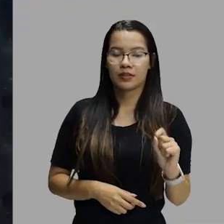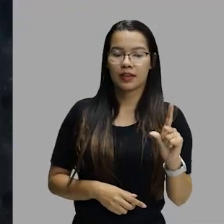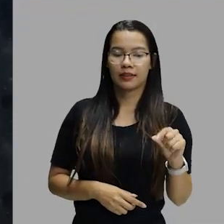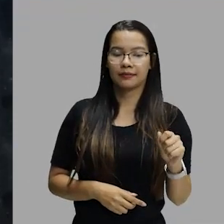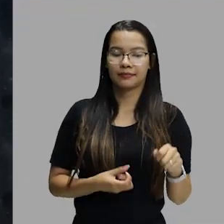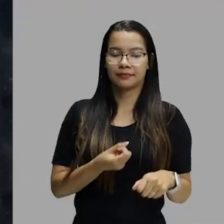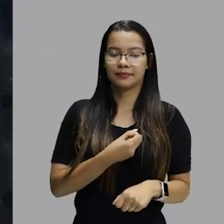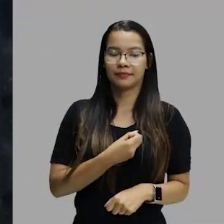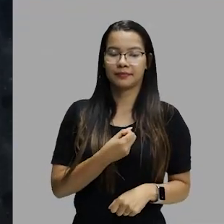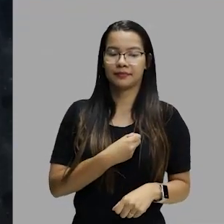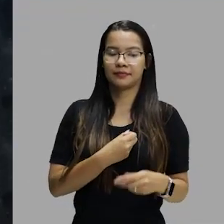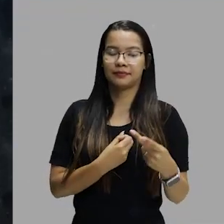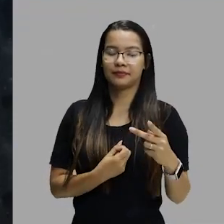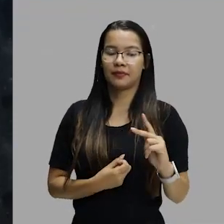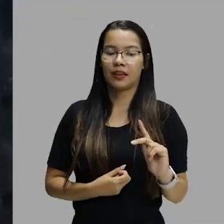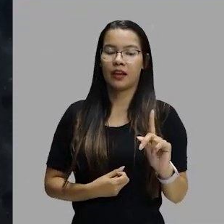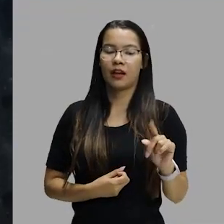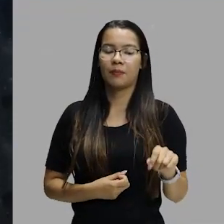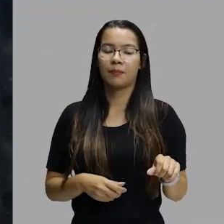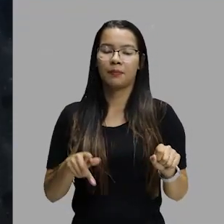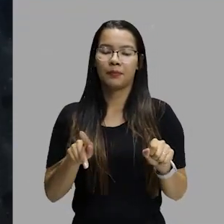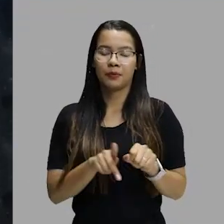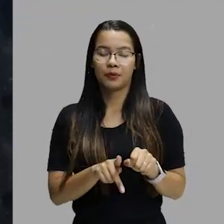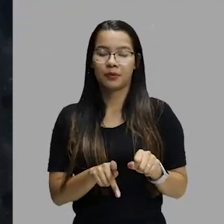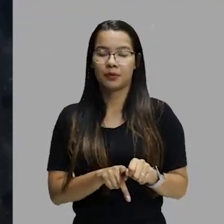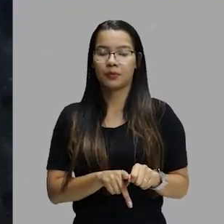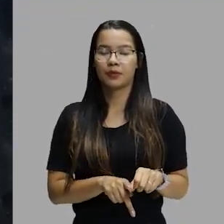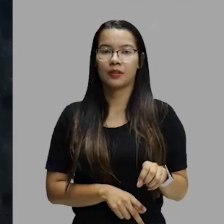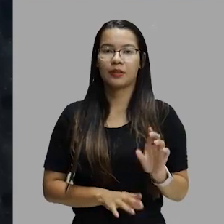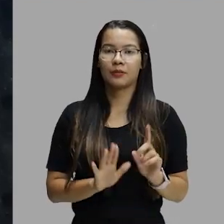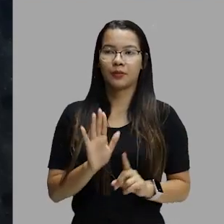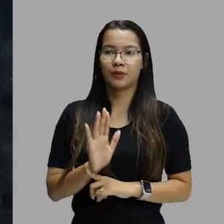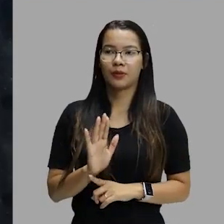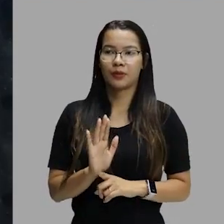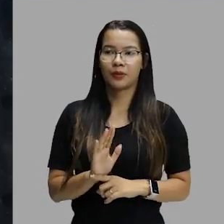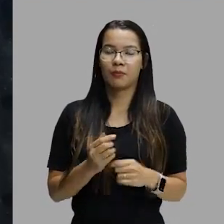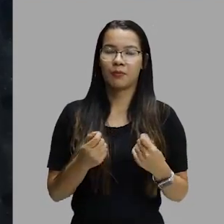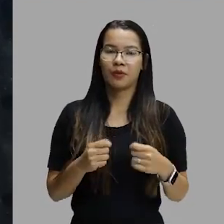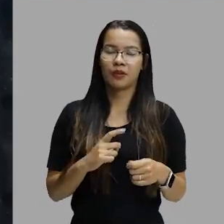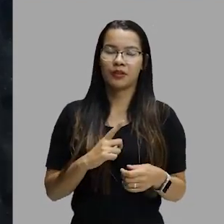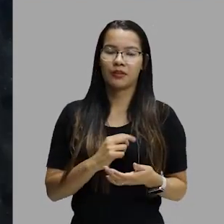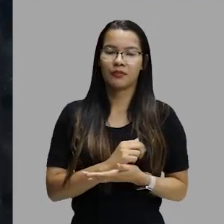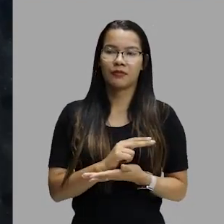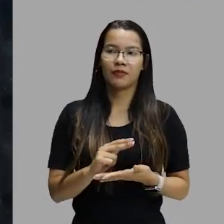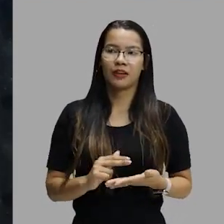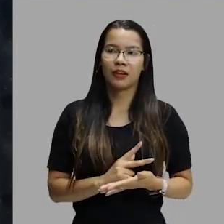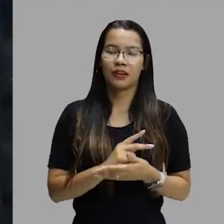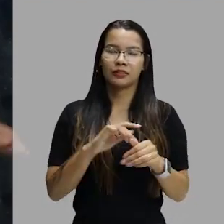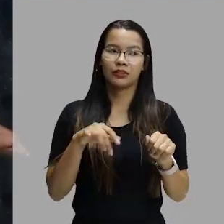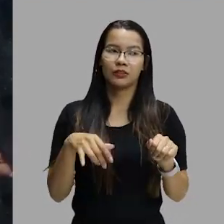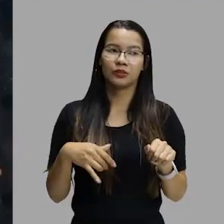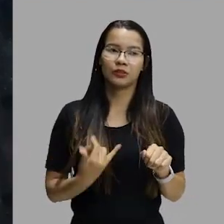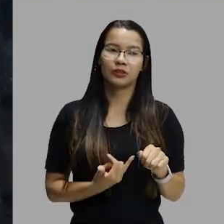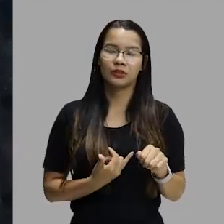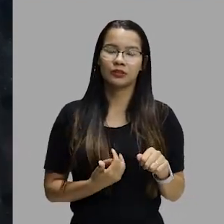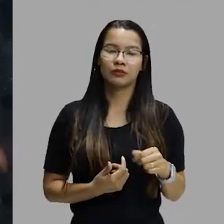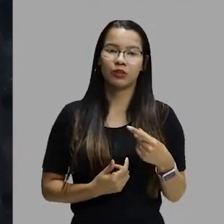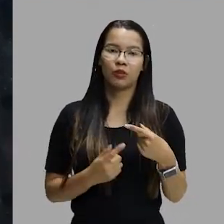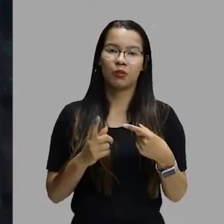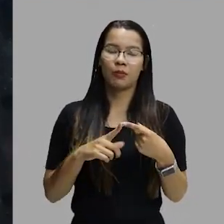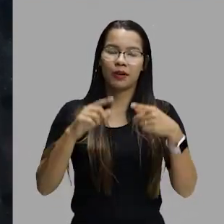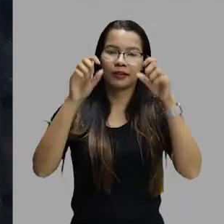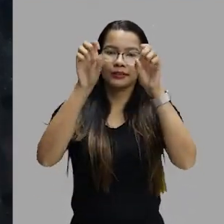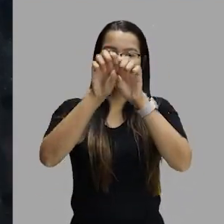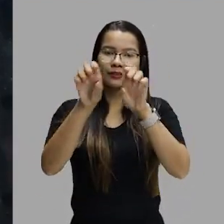é pronome demonstrativo. Eu posso ter vários adjuntos adnominais numa